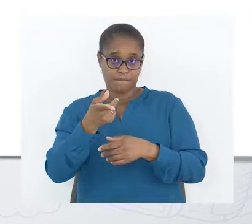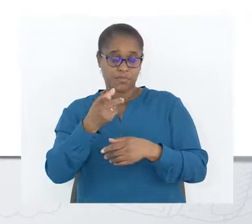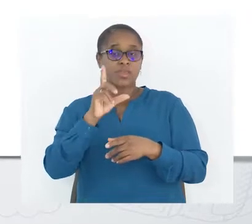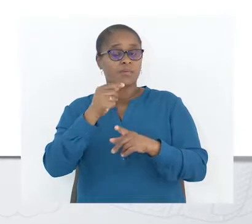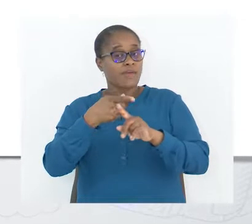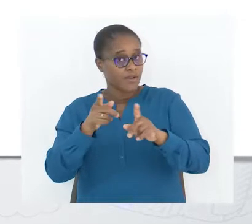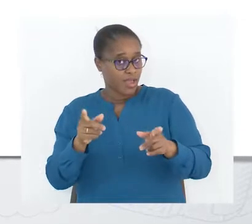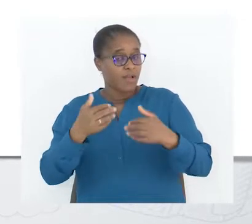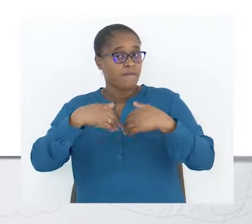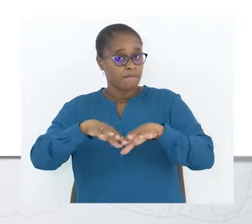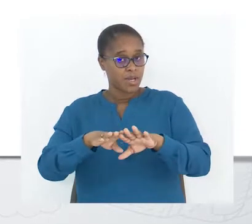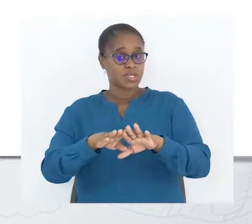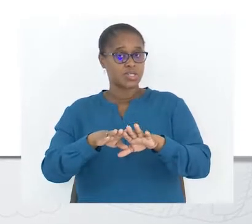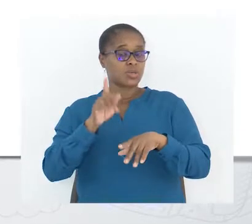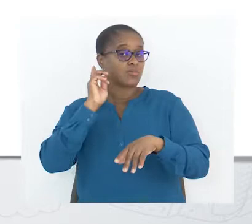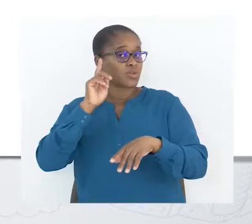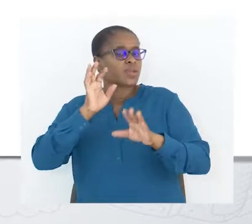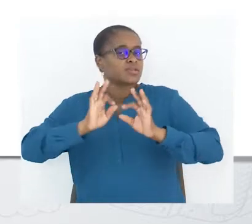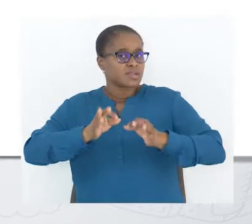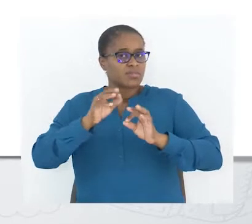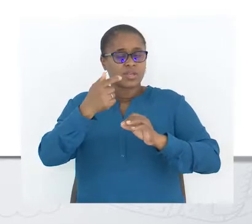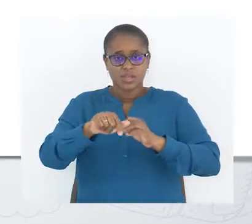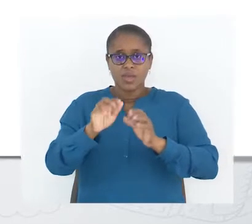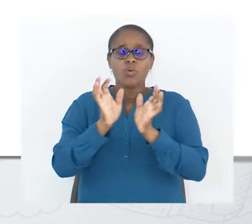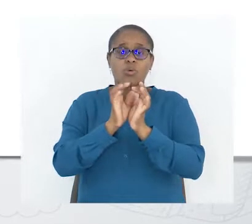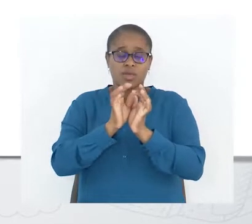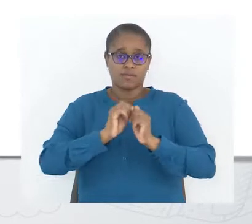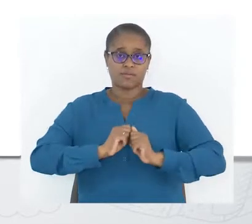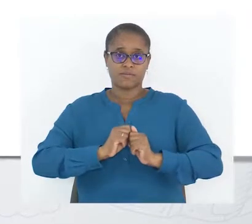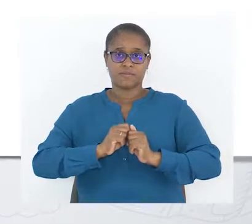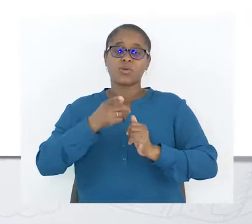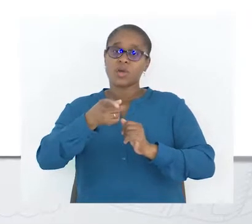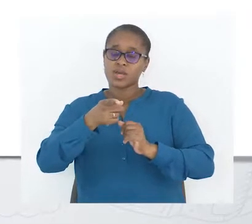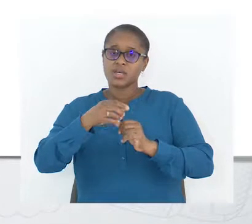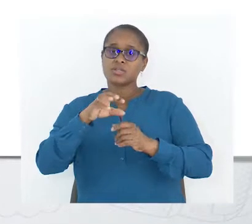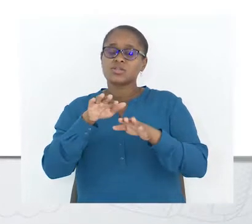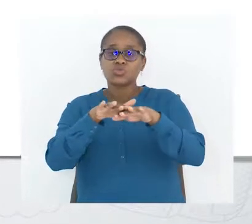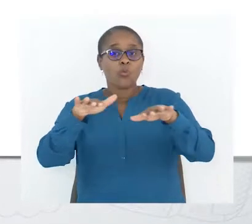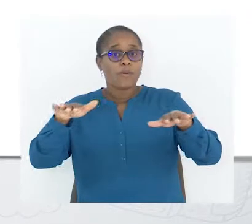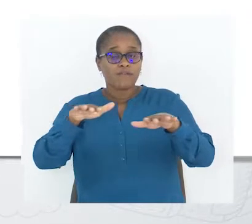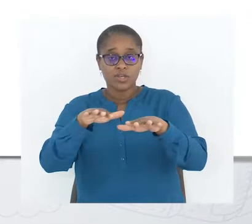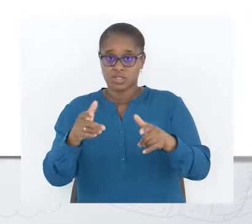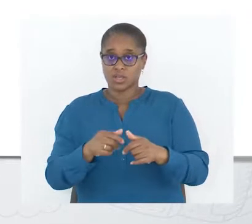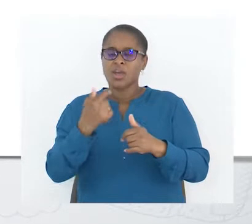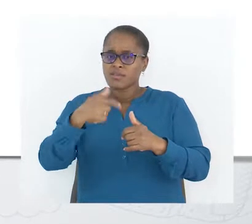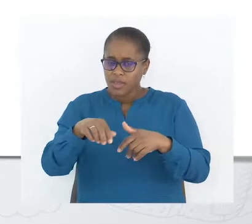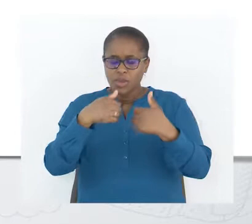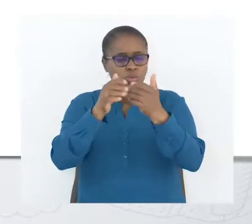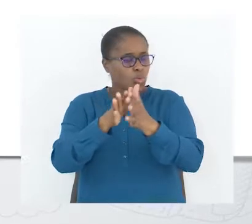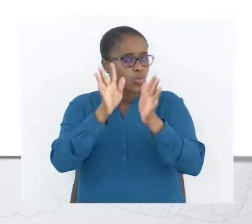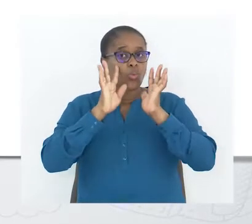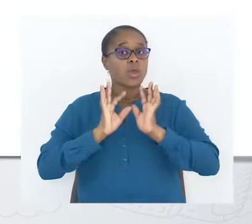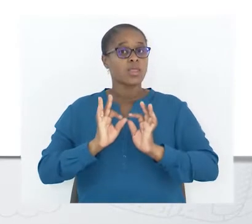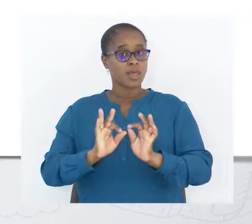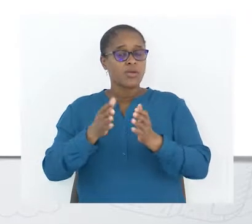variados. Mas o importante é sempre que se tenha contato com essas superfícies, ter todo o